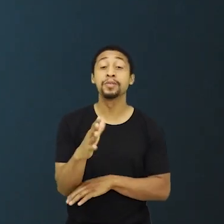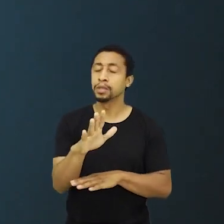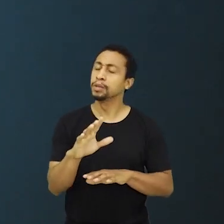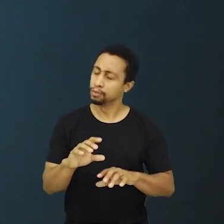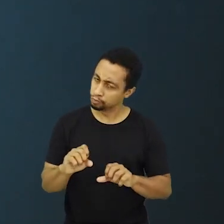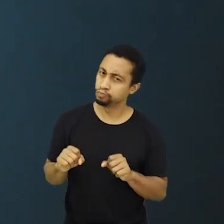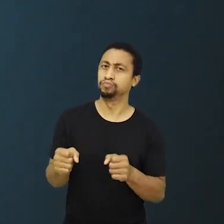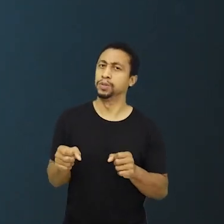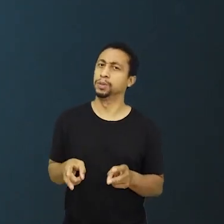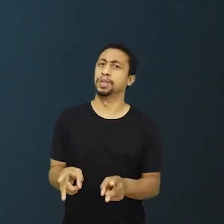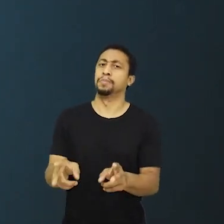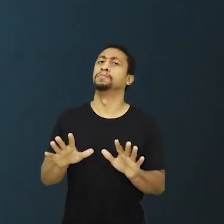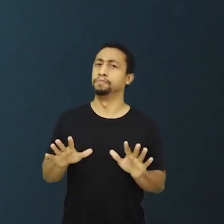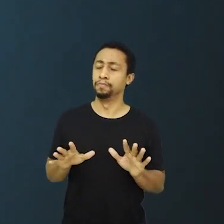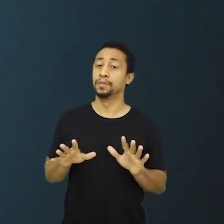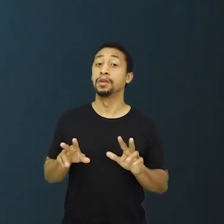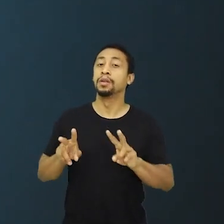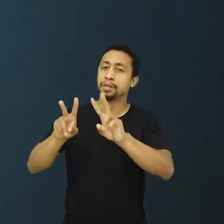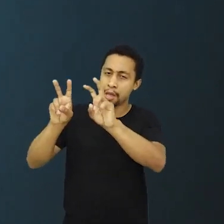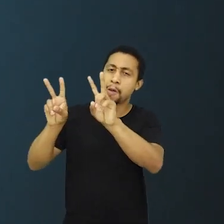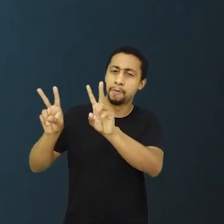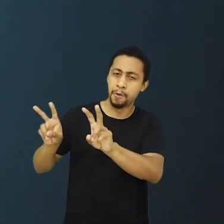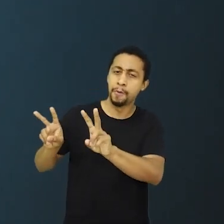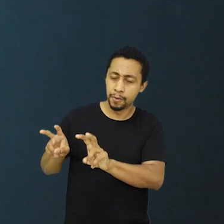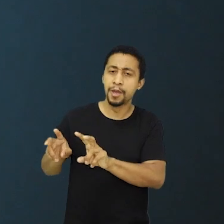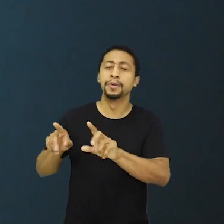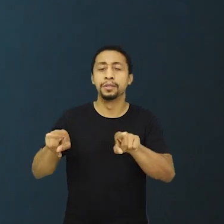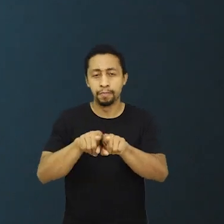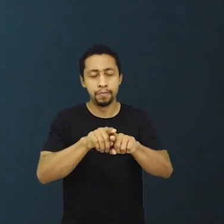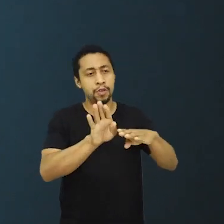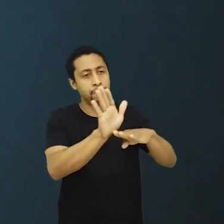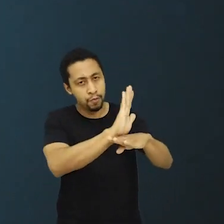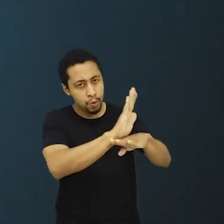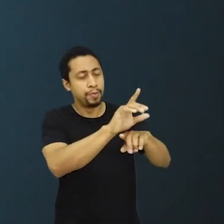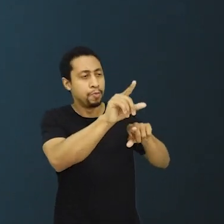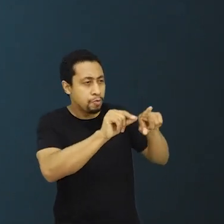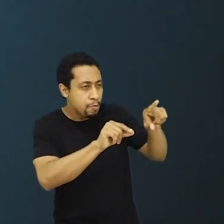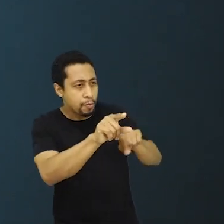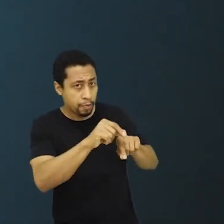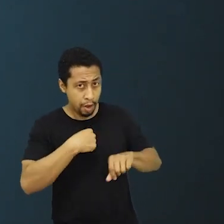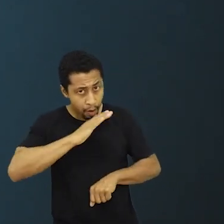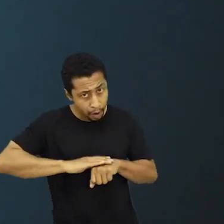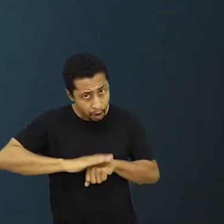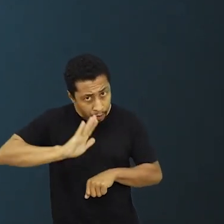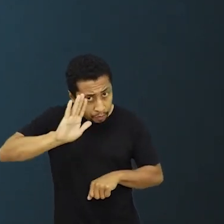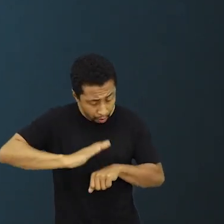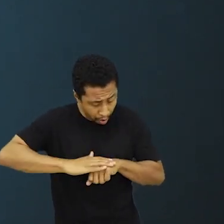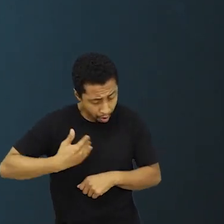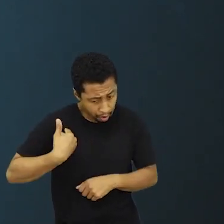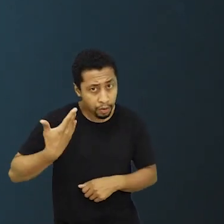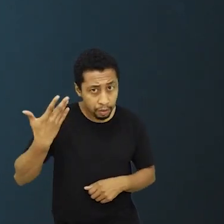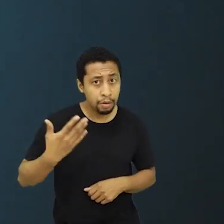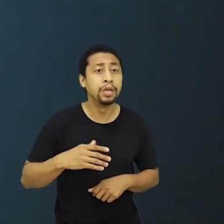defendi, principalmente nos meus temas e nas escolhas dos filmes que eu fiz, dos documentários, um